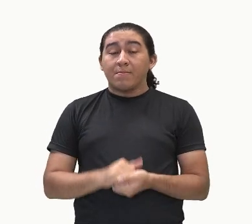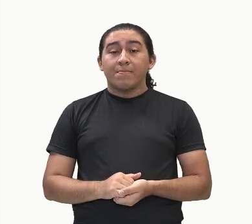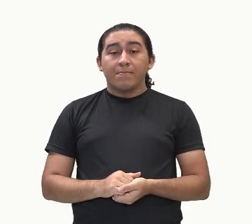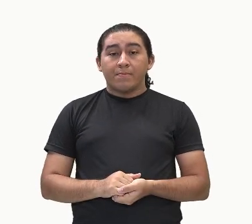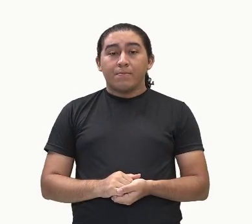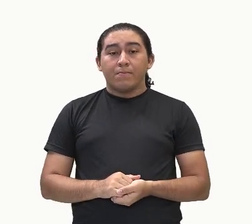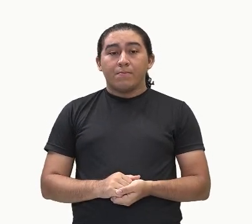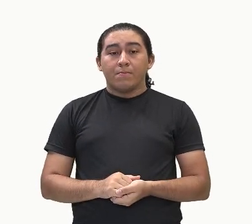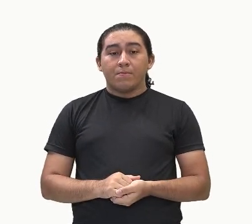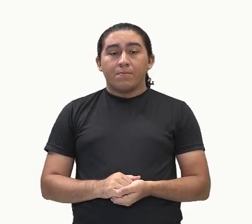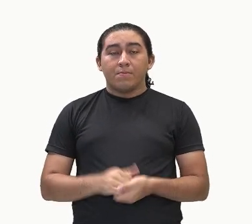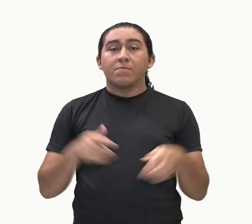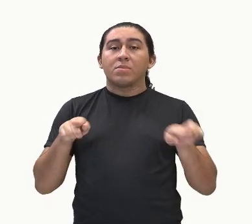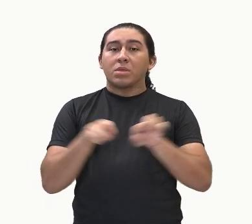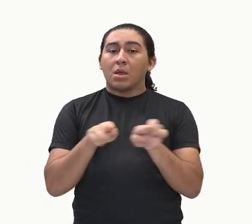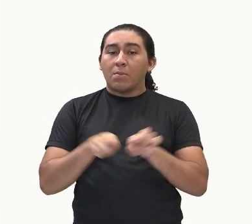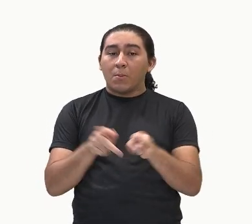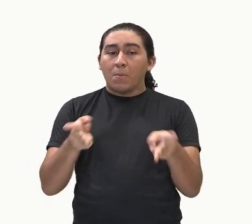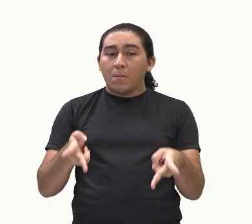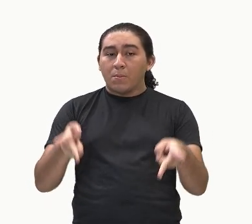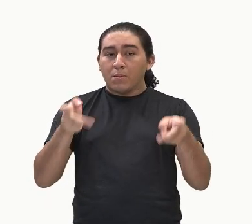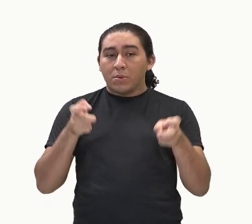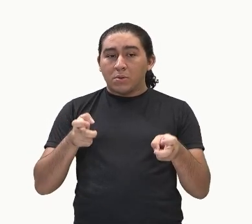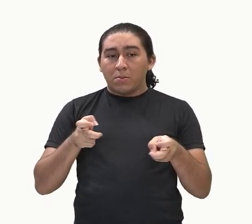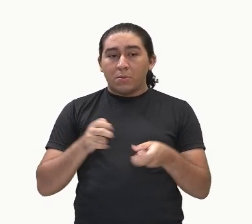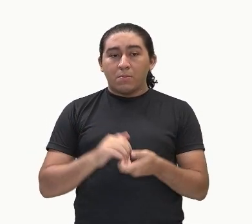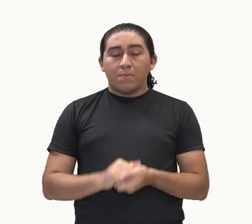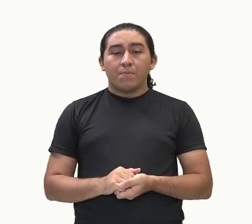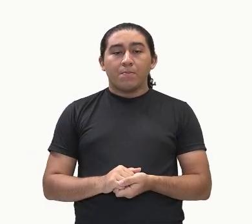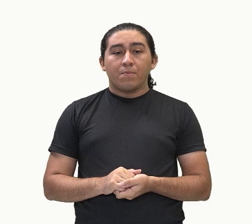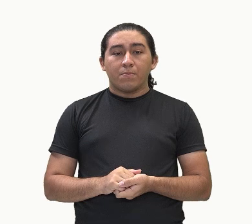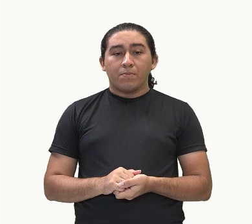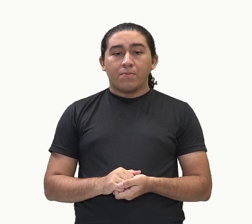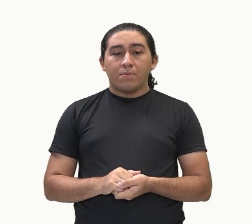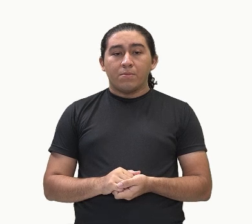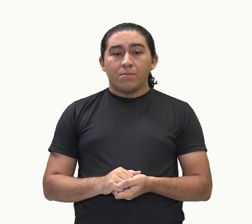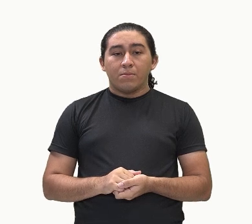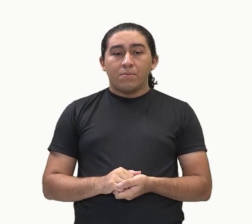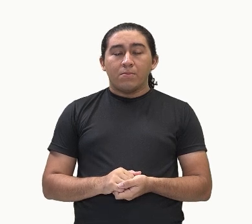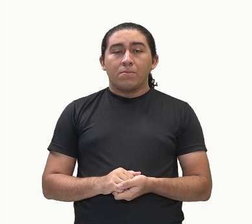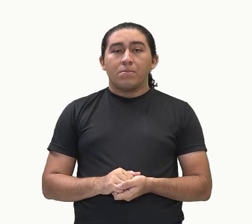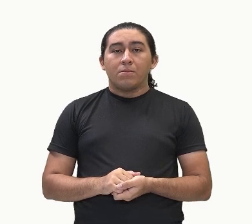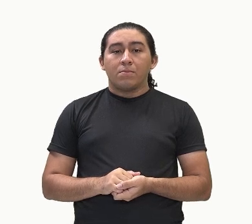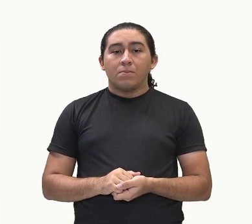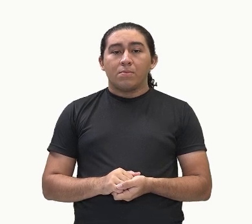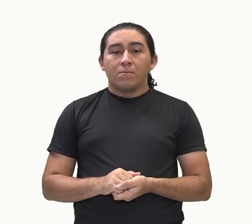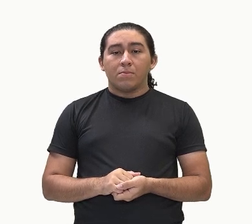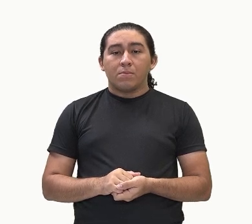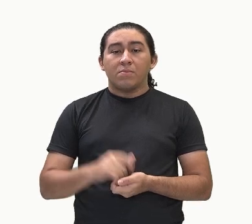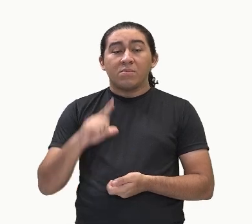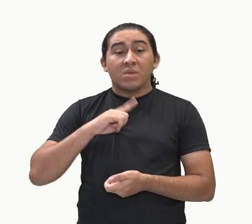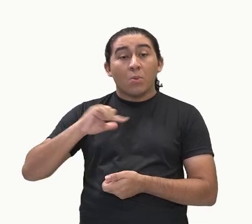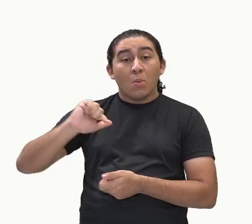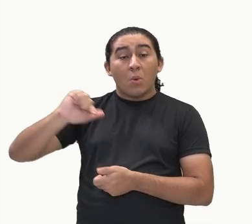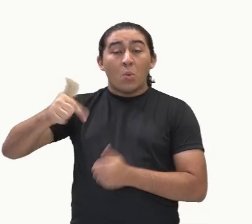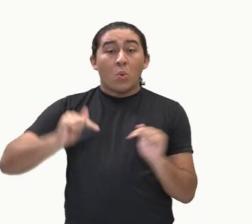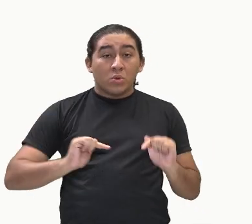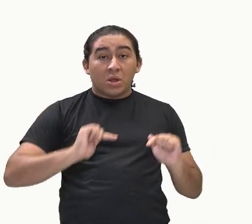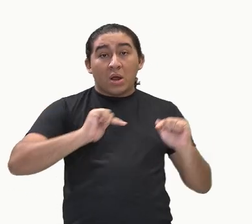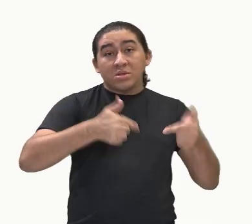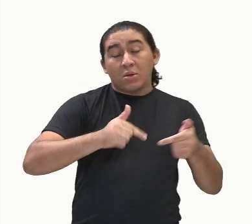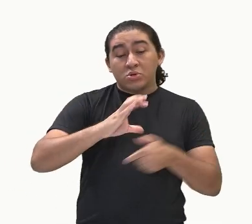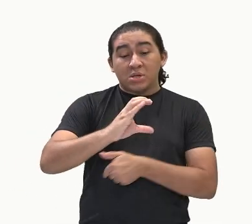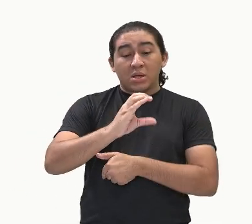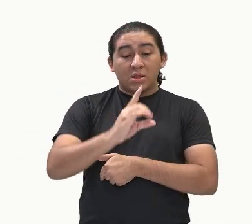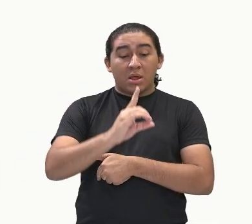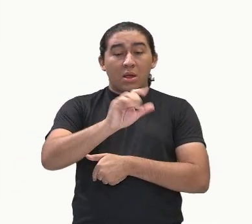Aqui também podemos ver que temos o trabalho da Sagração da Primavera, do CDA, do